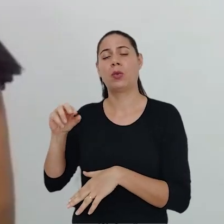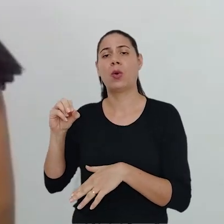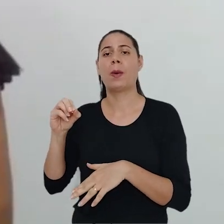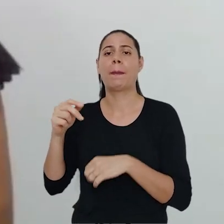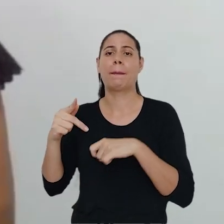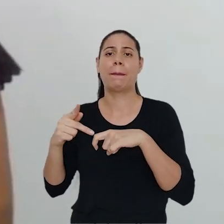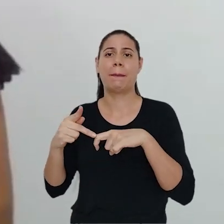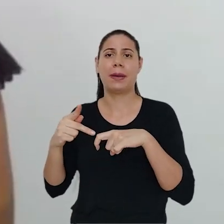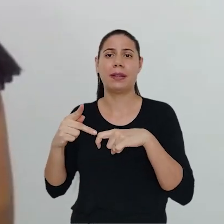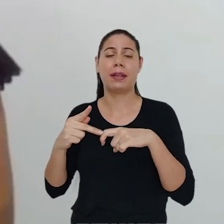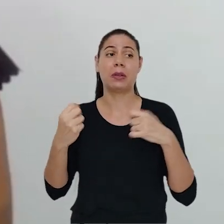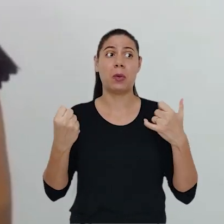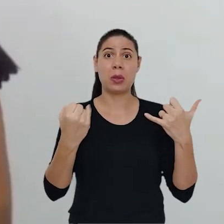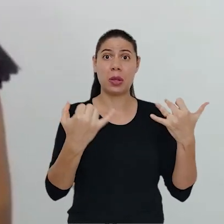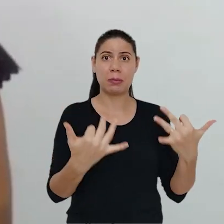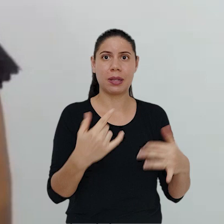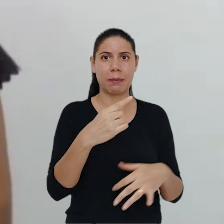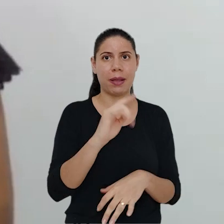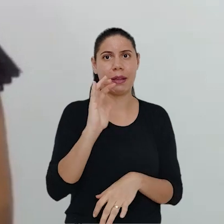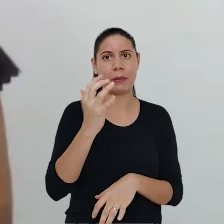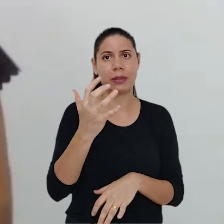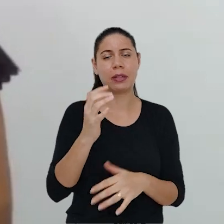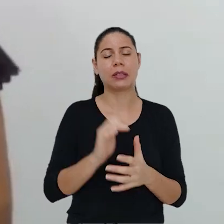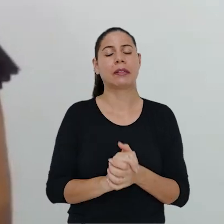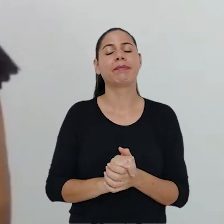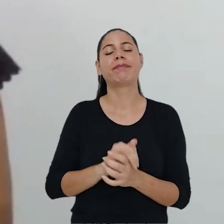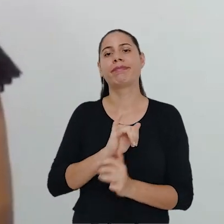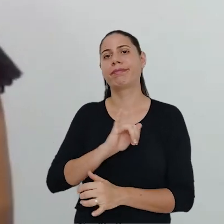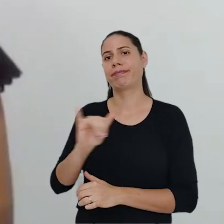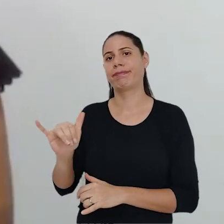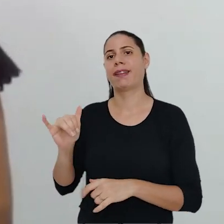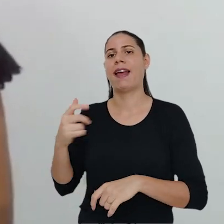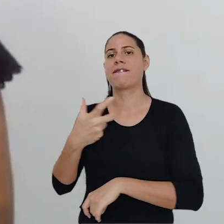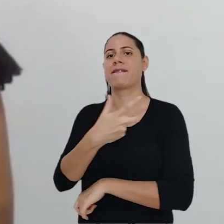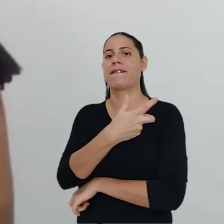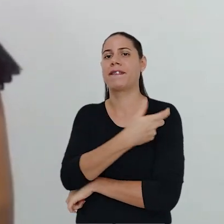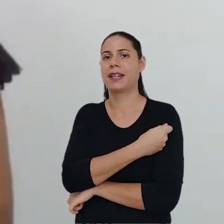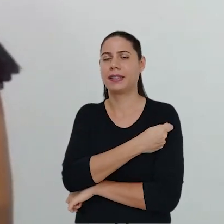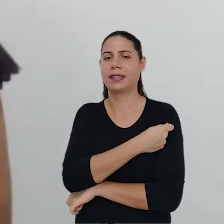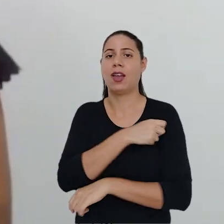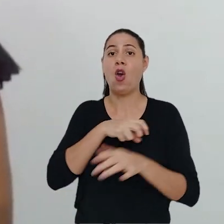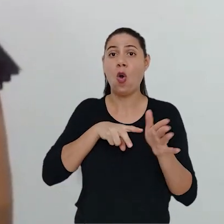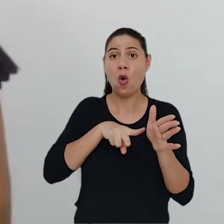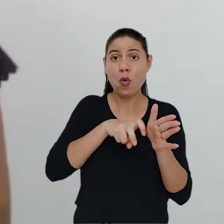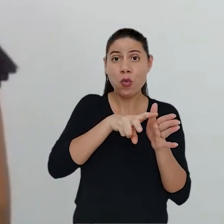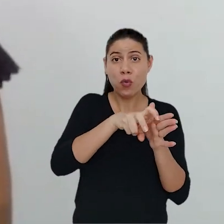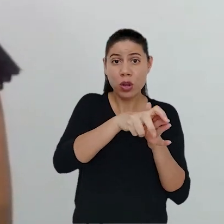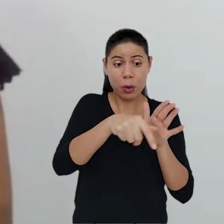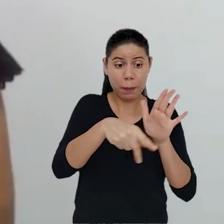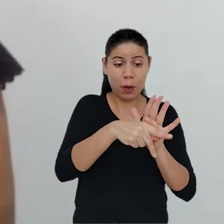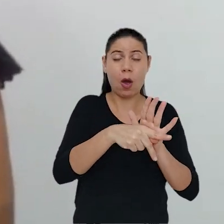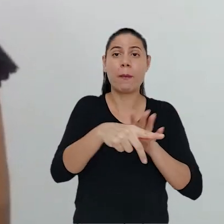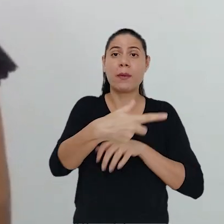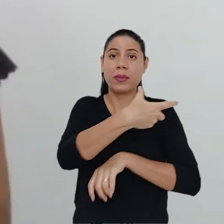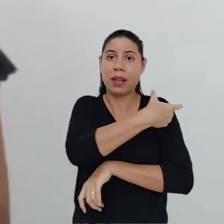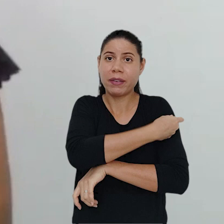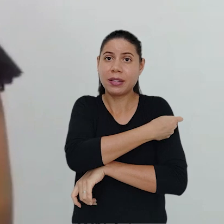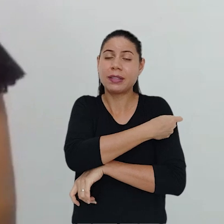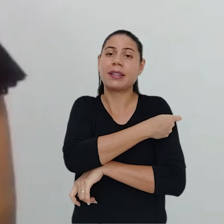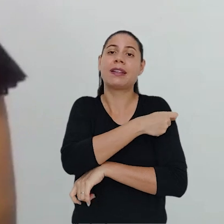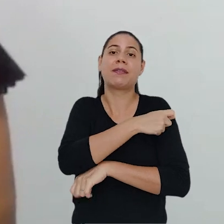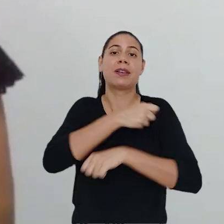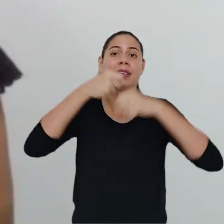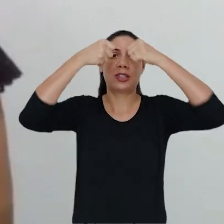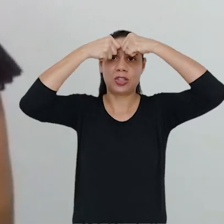a situação, tudo de como tinha acontecido, ele na lata ele disse logo, olha, foi a vacina. Foi o vírus da vacina que afetou o CNC dela, o